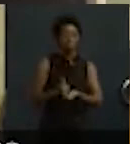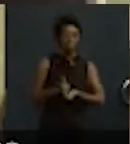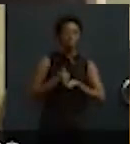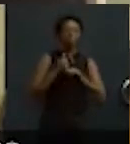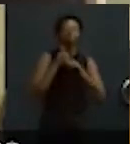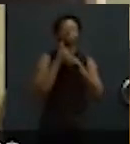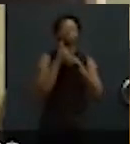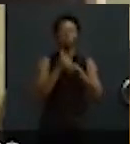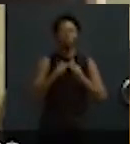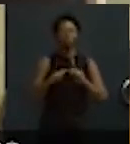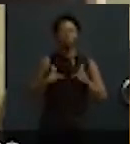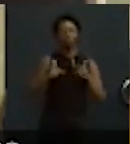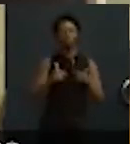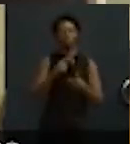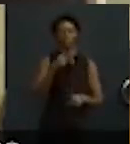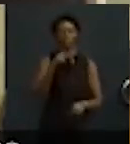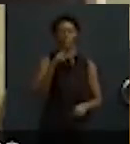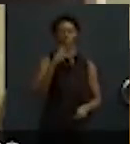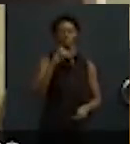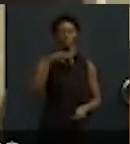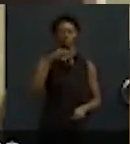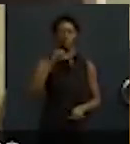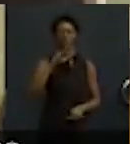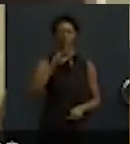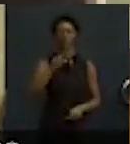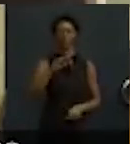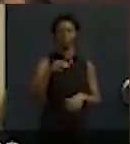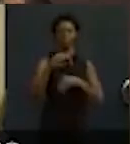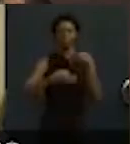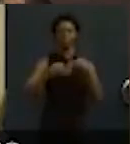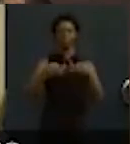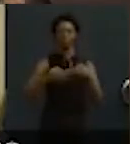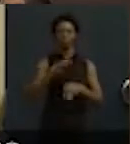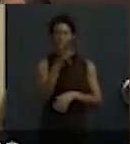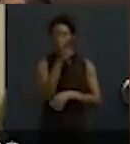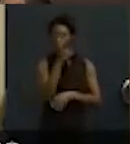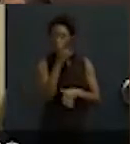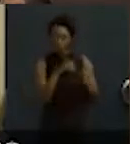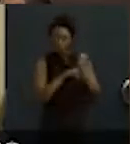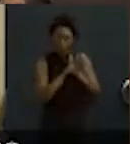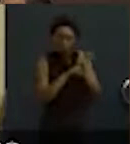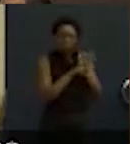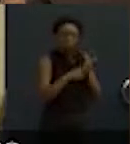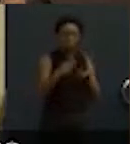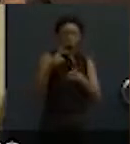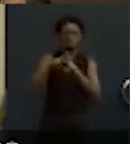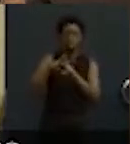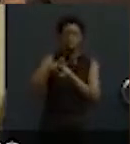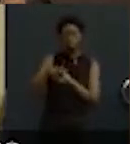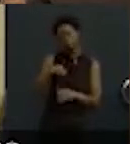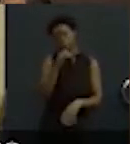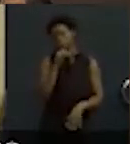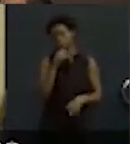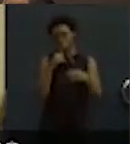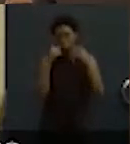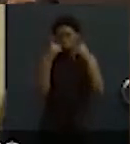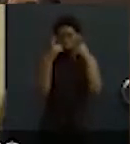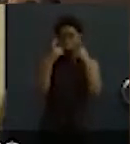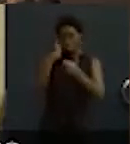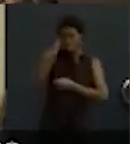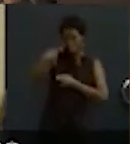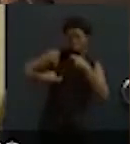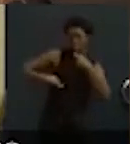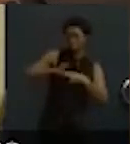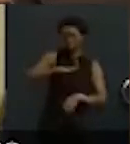Atuação dos Promotores de Justiça na apuração dos crimes envolvendo violência sexual contra crianças